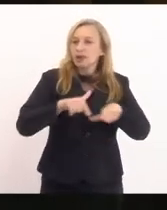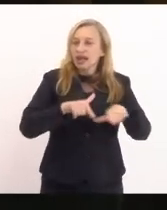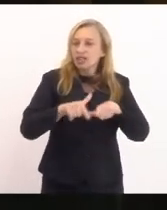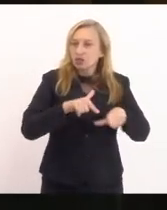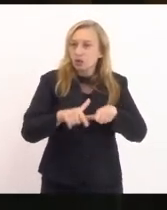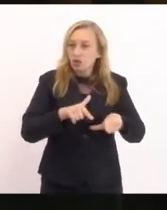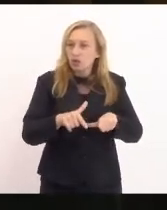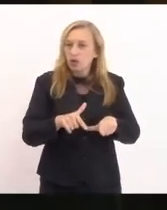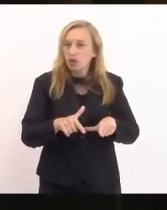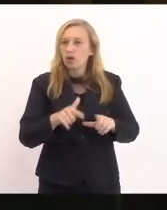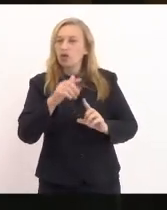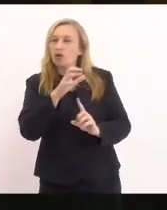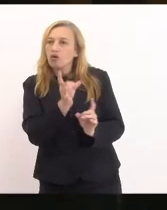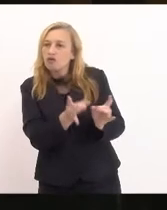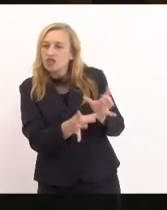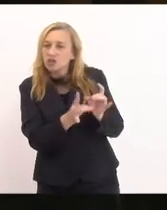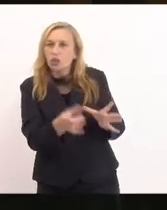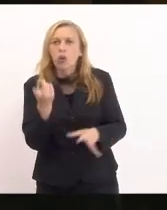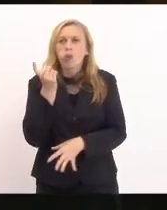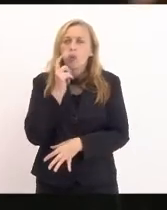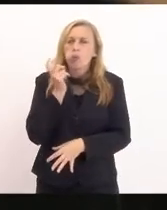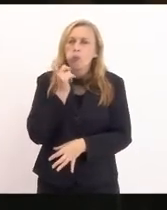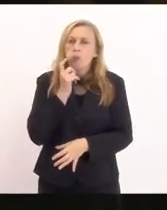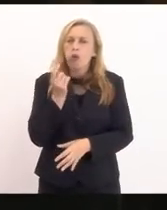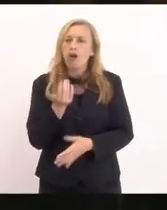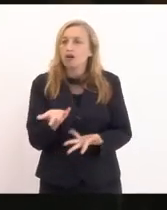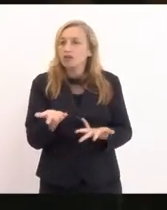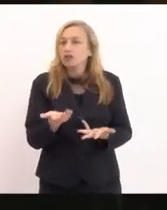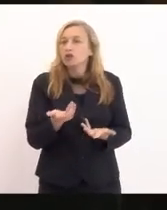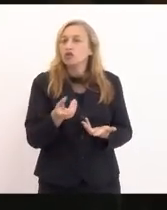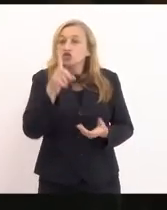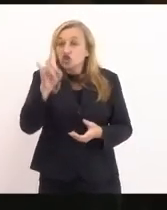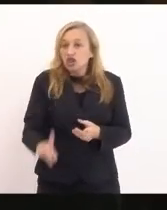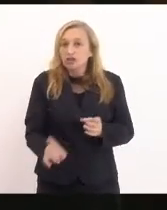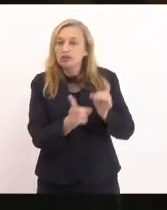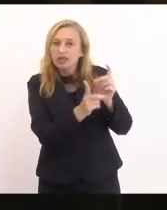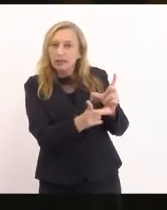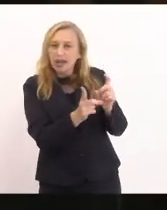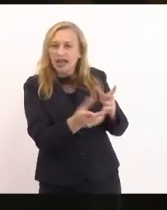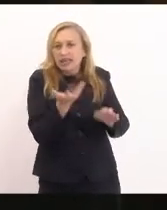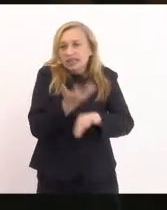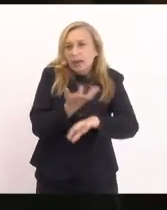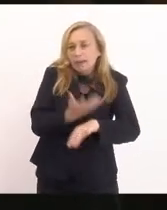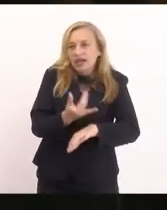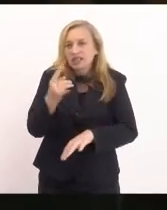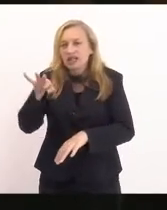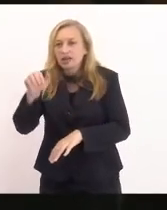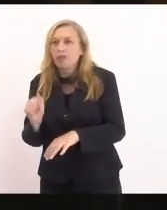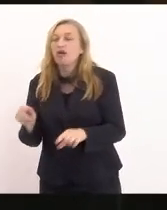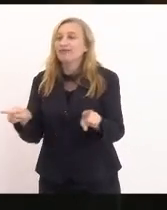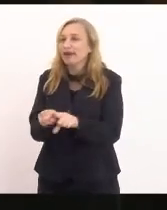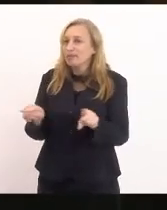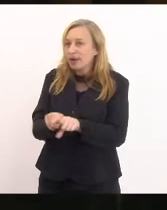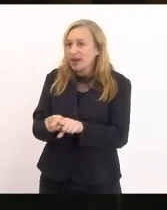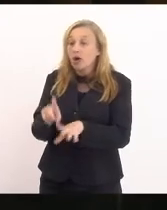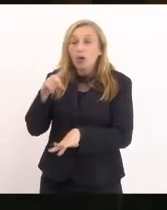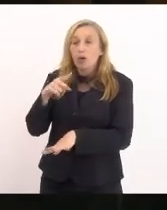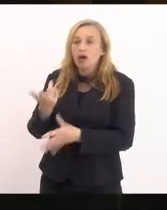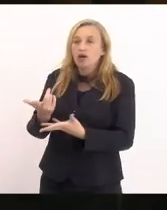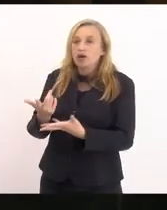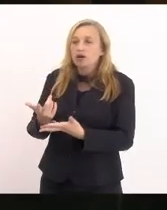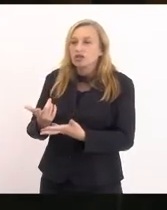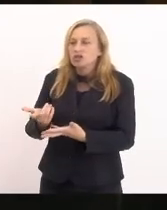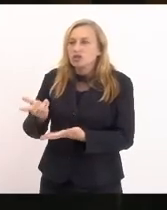balas, porque estava questionando o seu direito de trabalhar na Praça da Ariboia, se tornou também uma figura repugnante